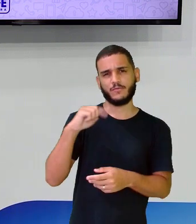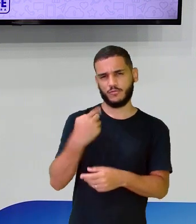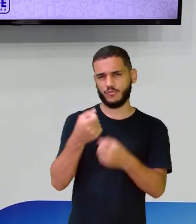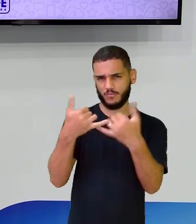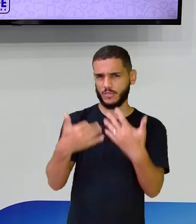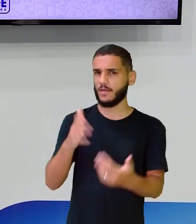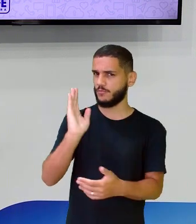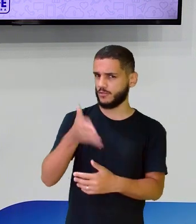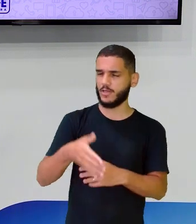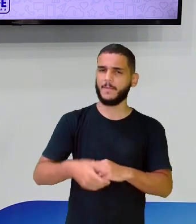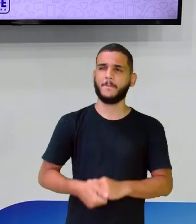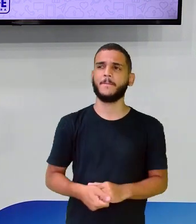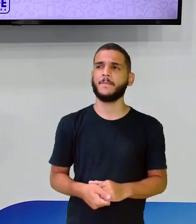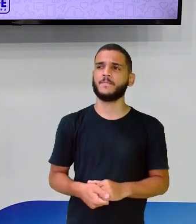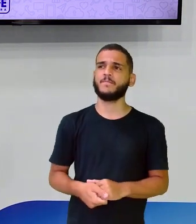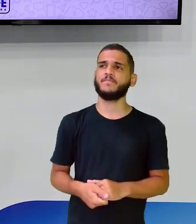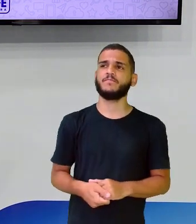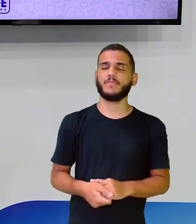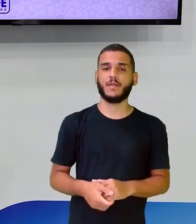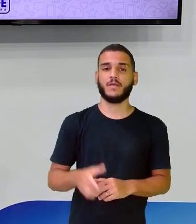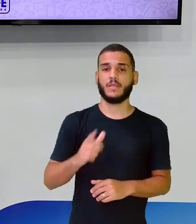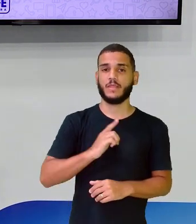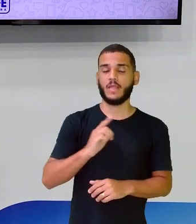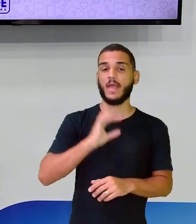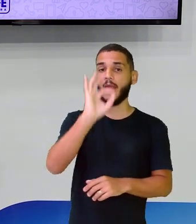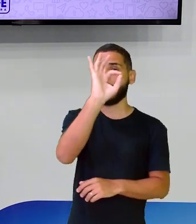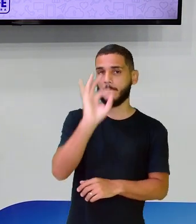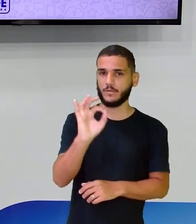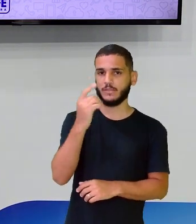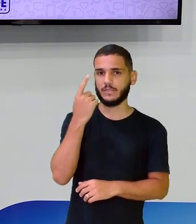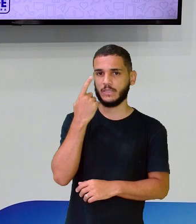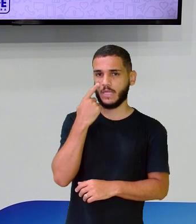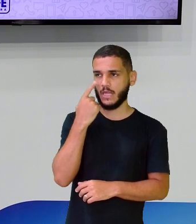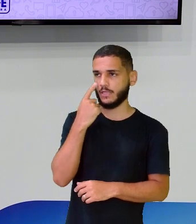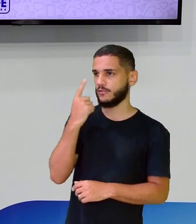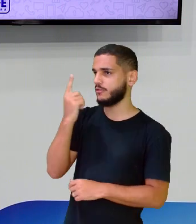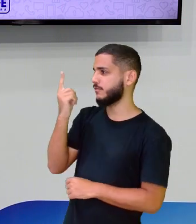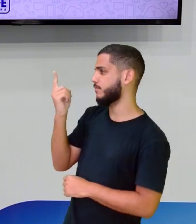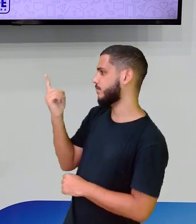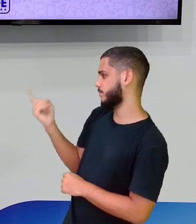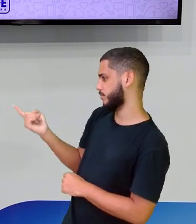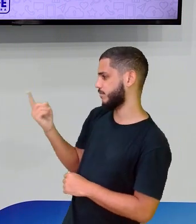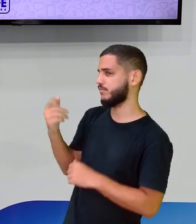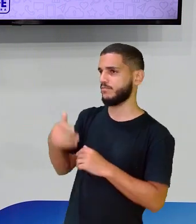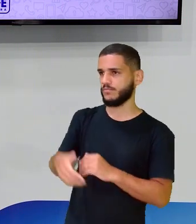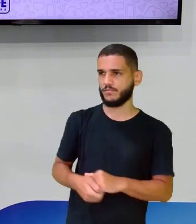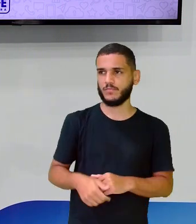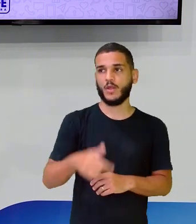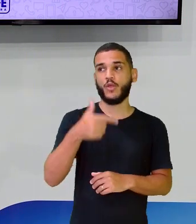aqui? Mas olha só, dessa porcentagem aqui, apenas